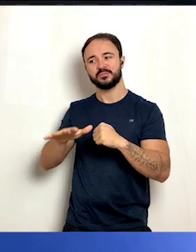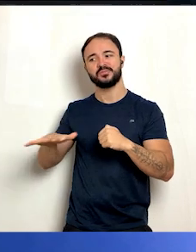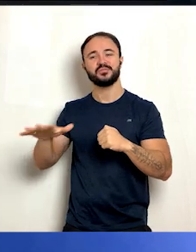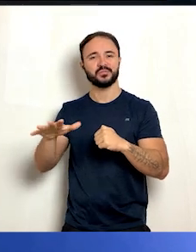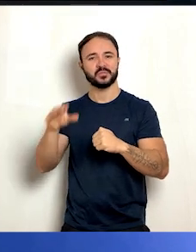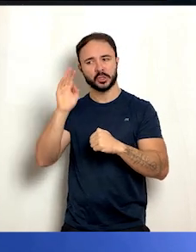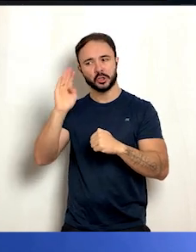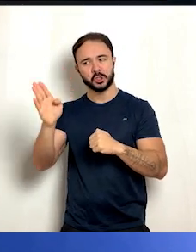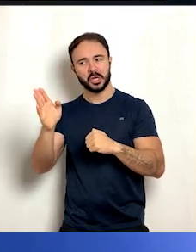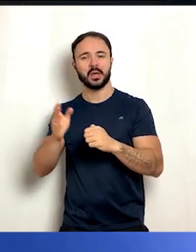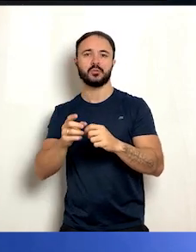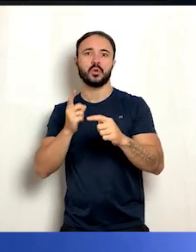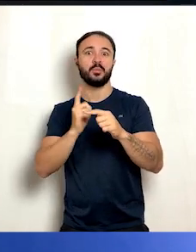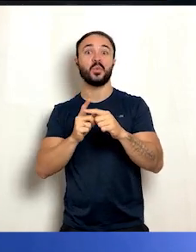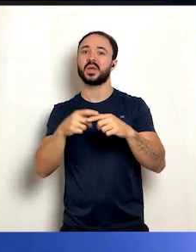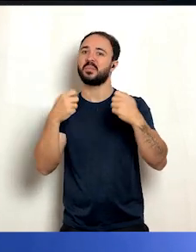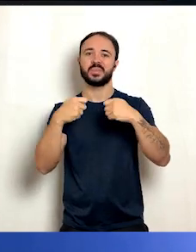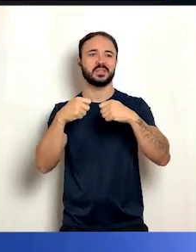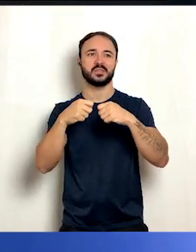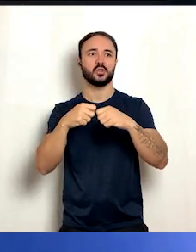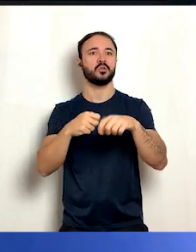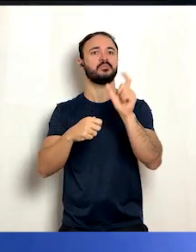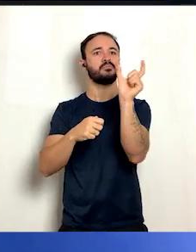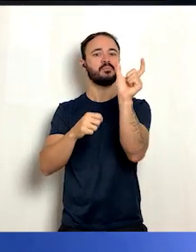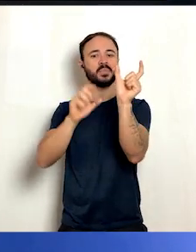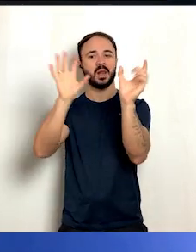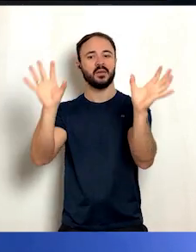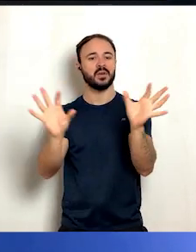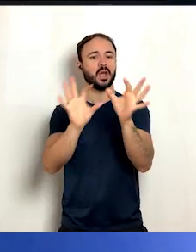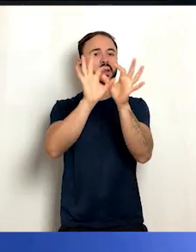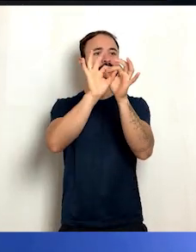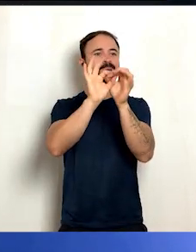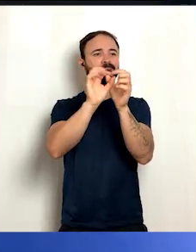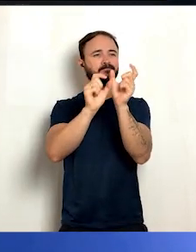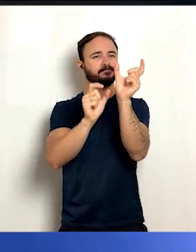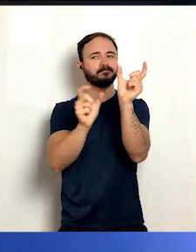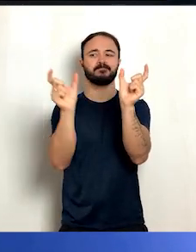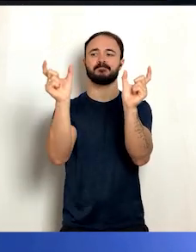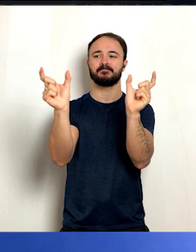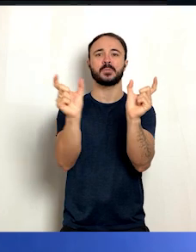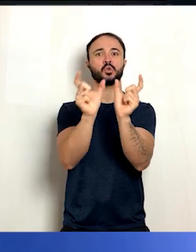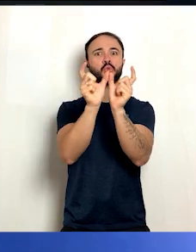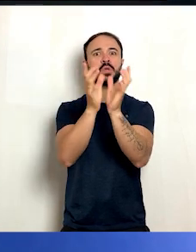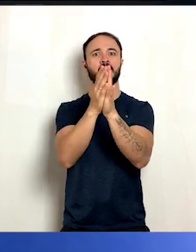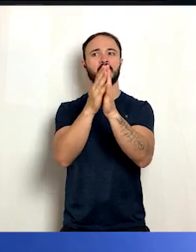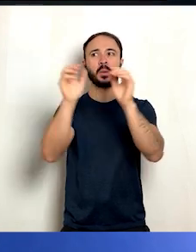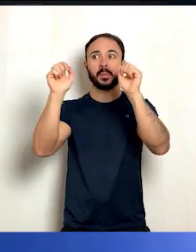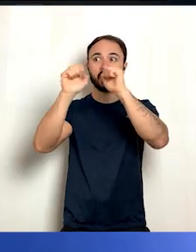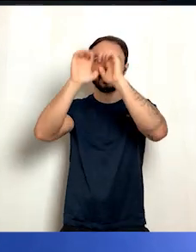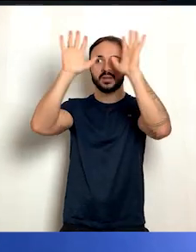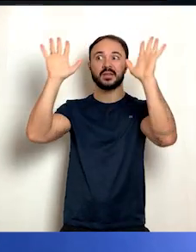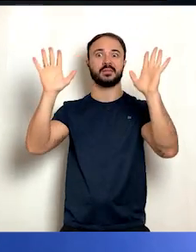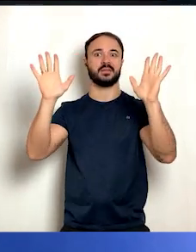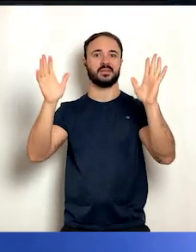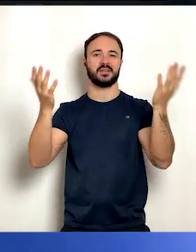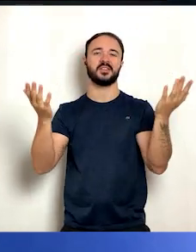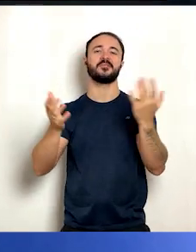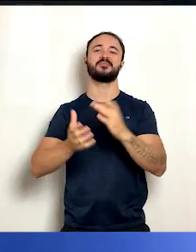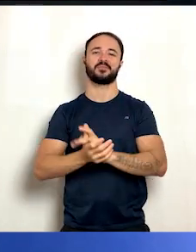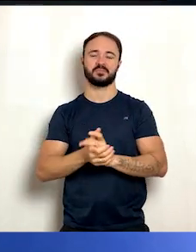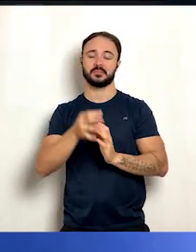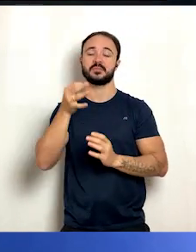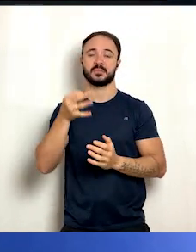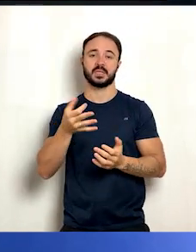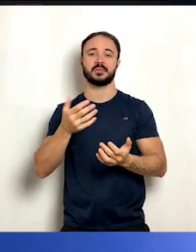transitivo direto, pois ele precisou de um complemento e este complemento, que seria a palavra algo, veio sem